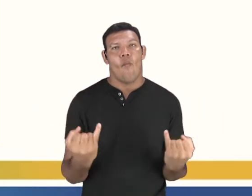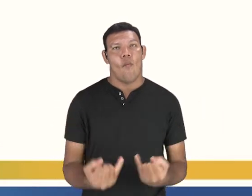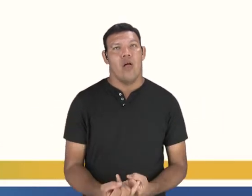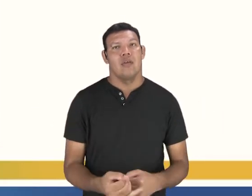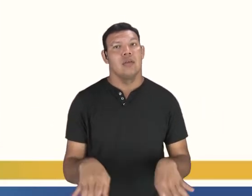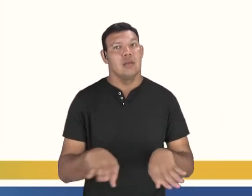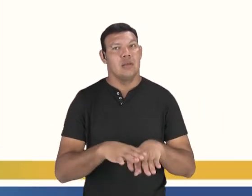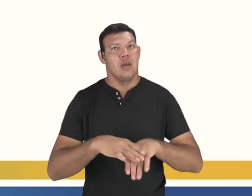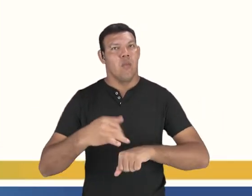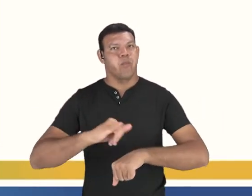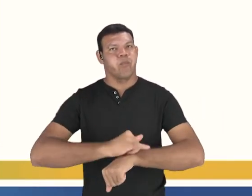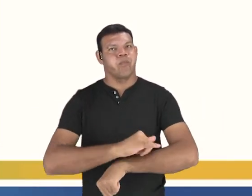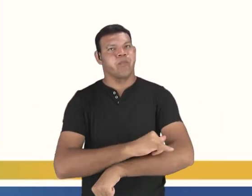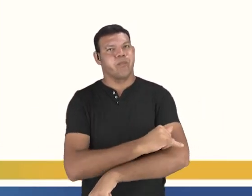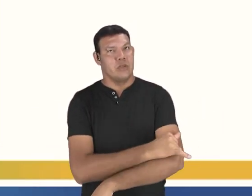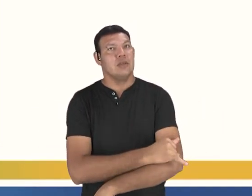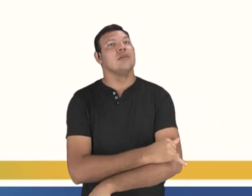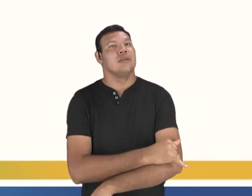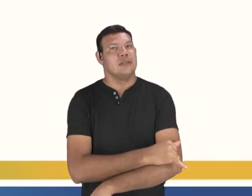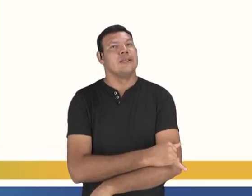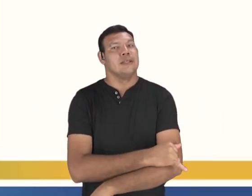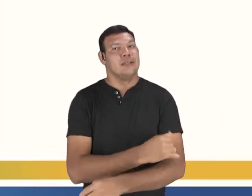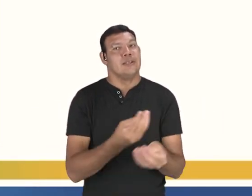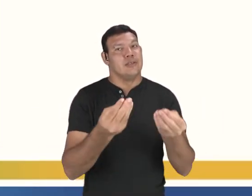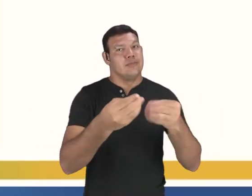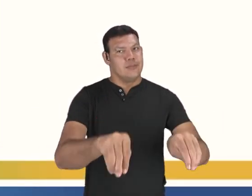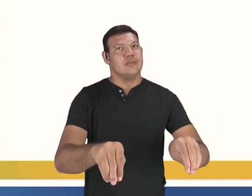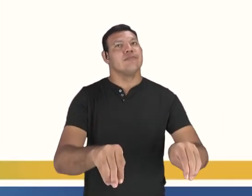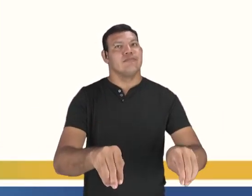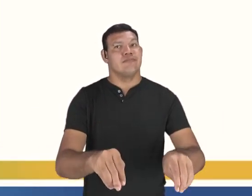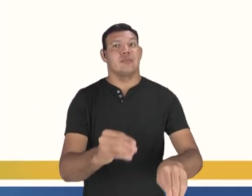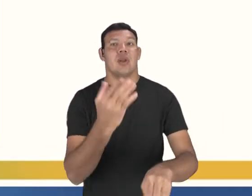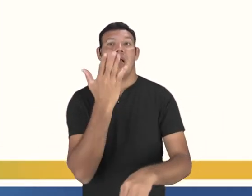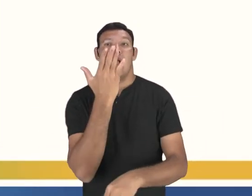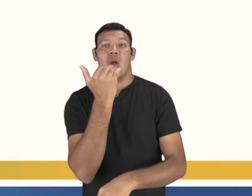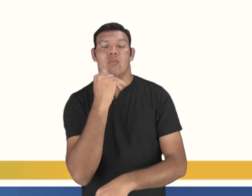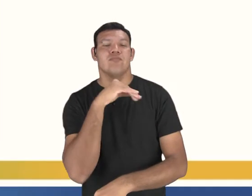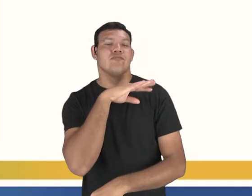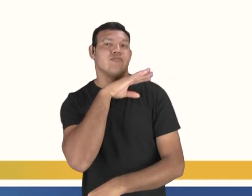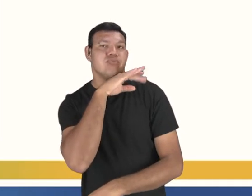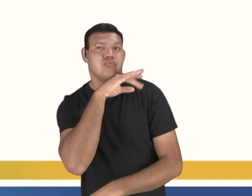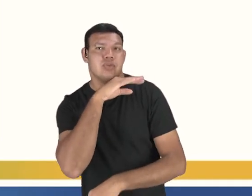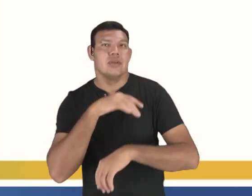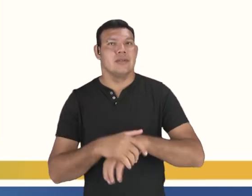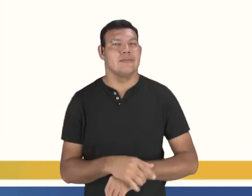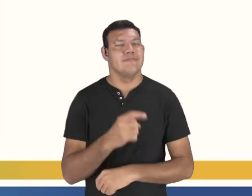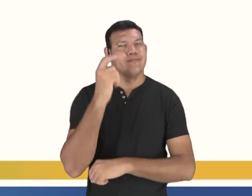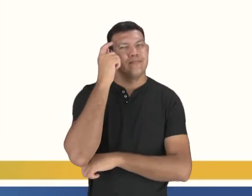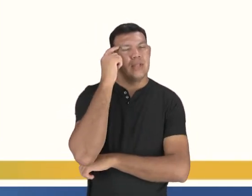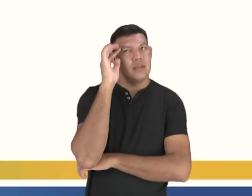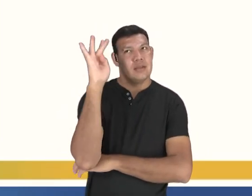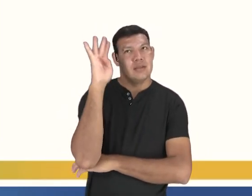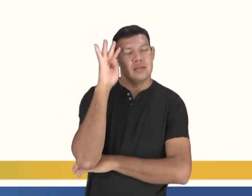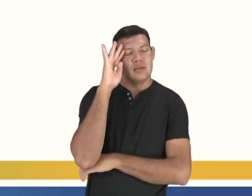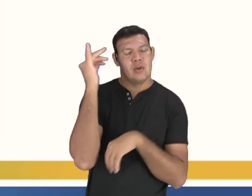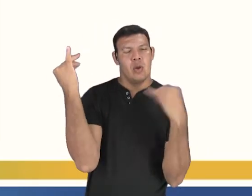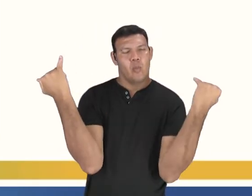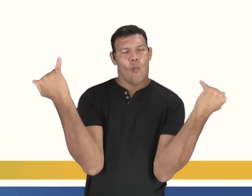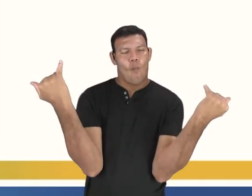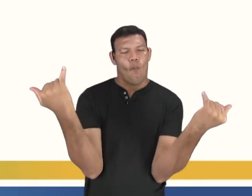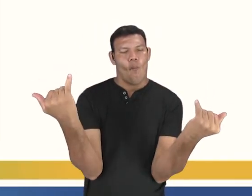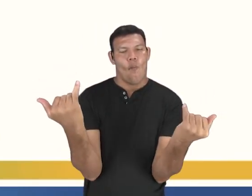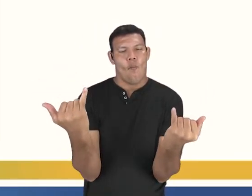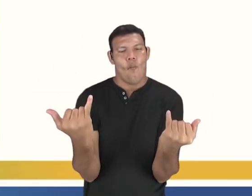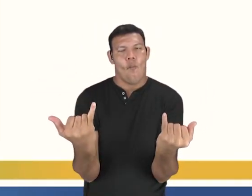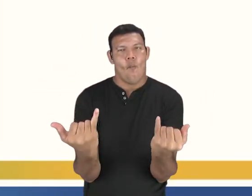são distúrbios provocados pela má nutrição, tá? Então, quando a gente fala de má nutrição, né, geralmente o que vem à mente é a desnutrição, né, aquela